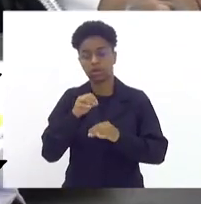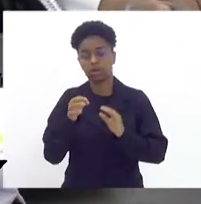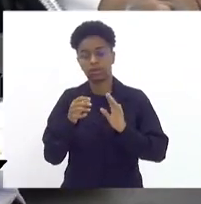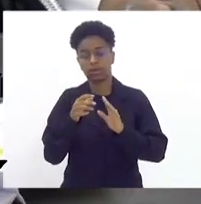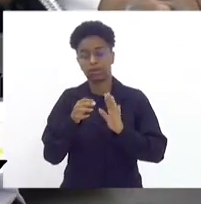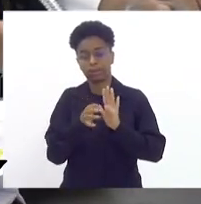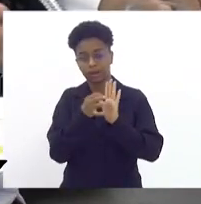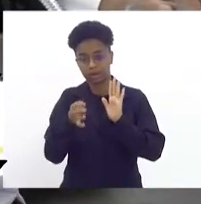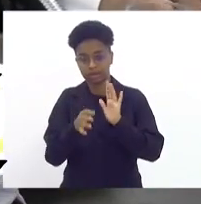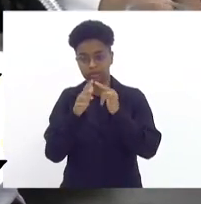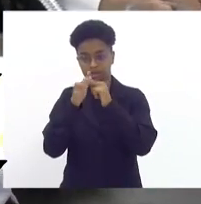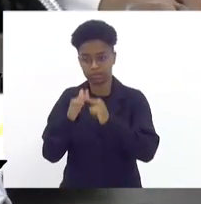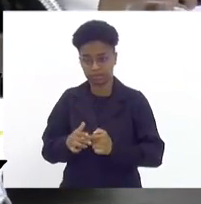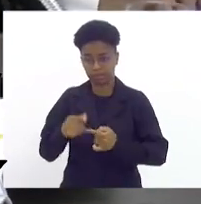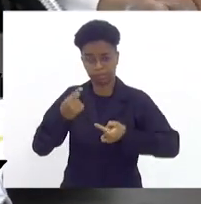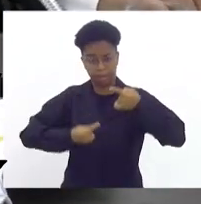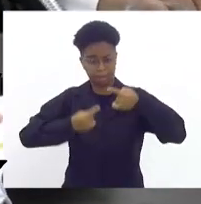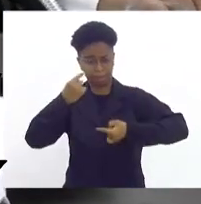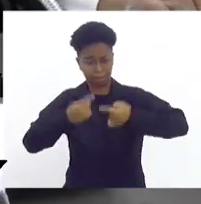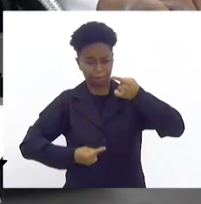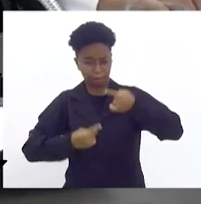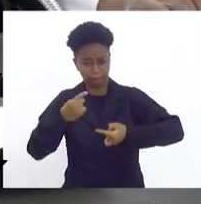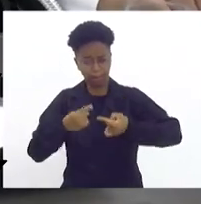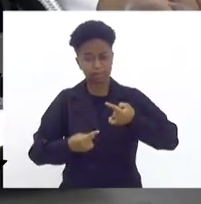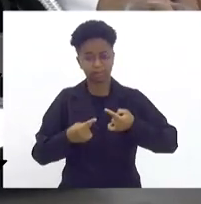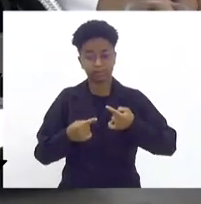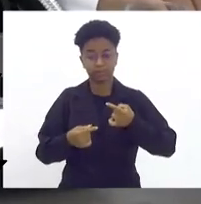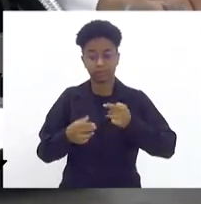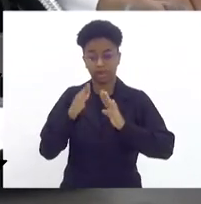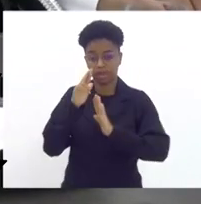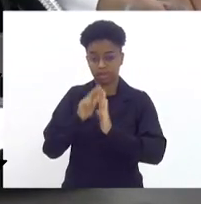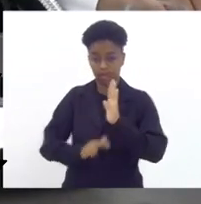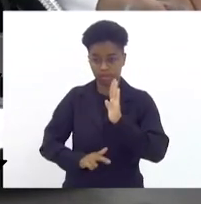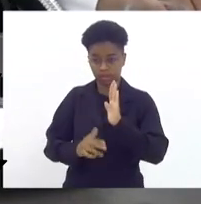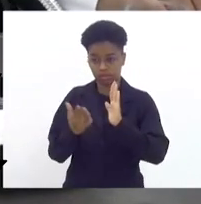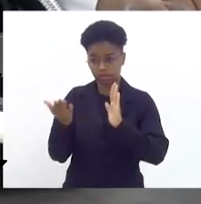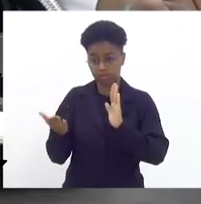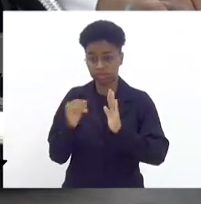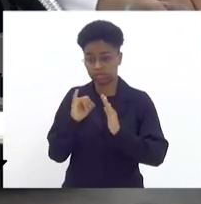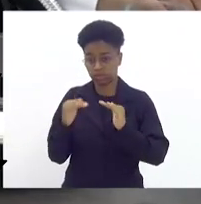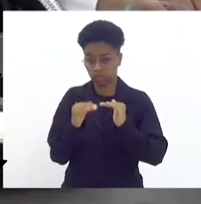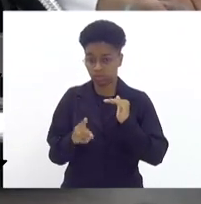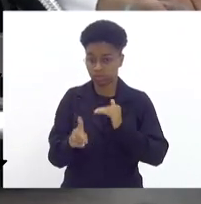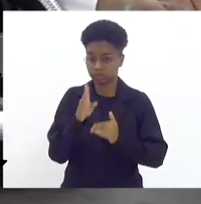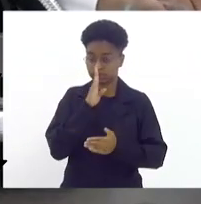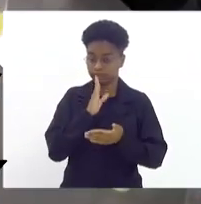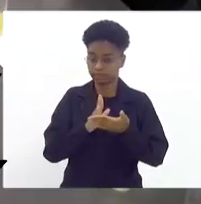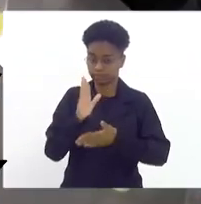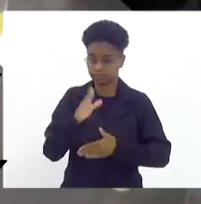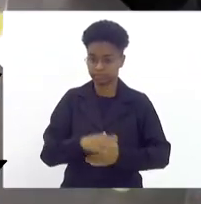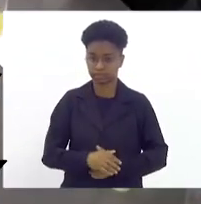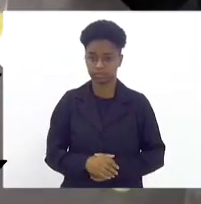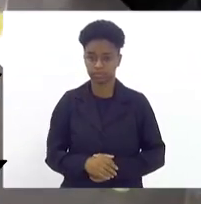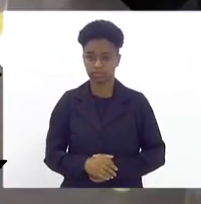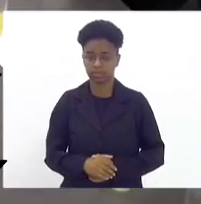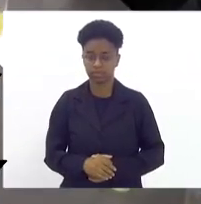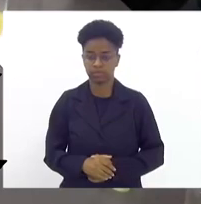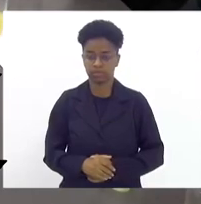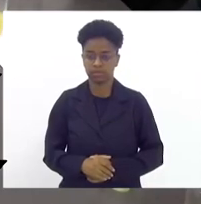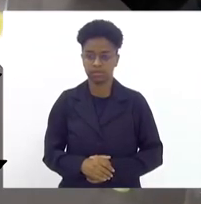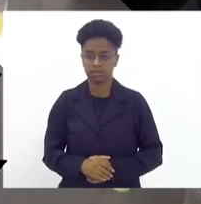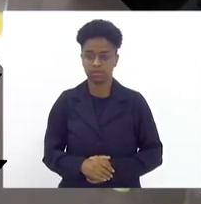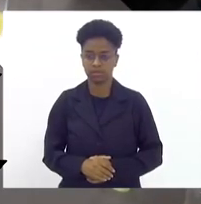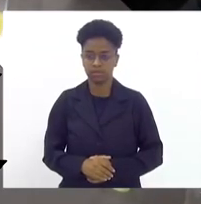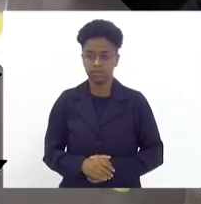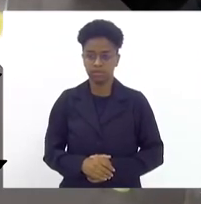retificado depois da intensa discussão pelo relator. Senhores que aprovam, permaneça como estão, aprovado.